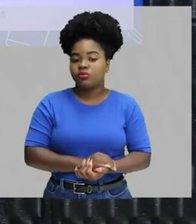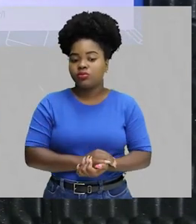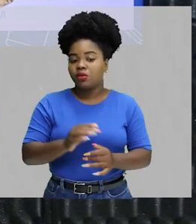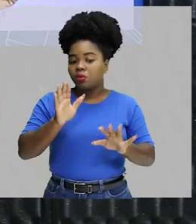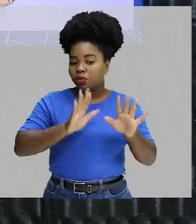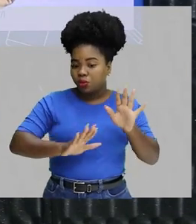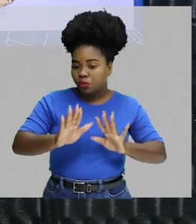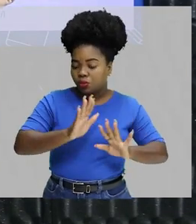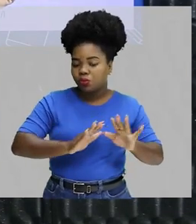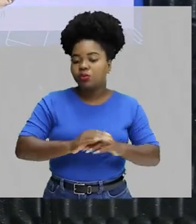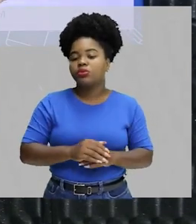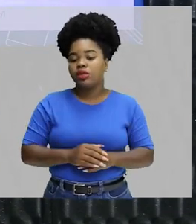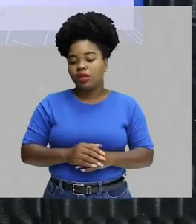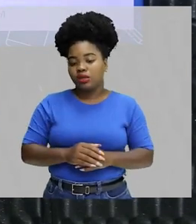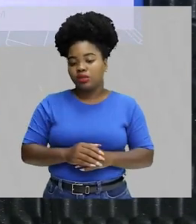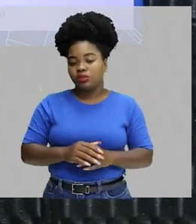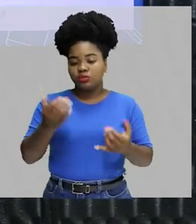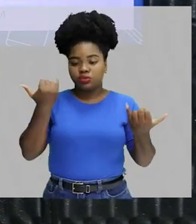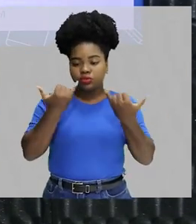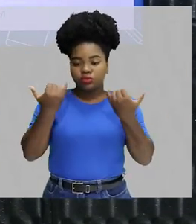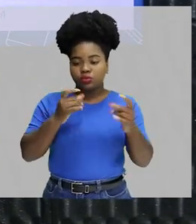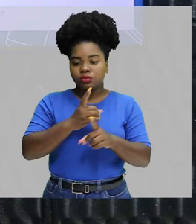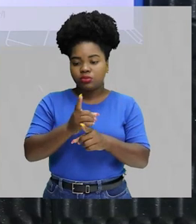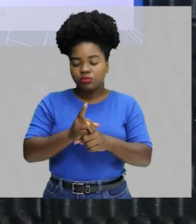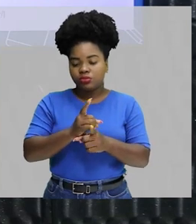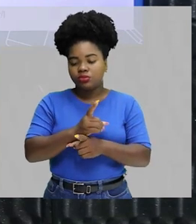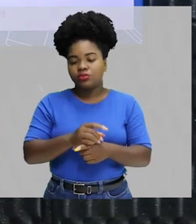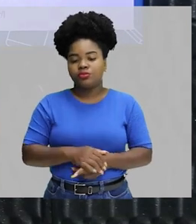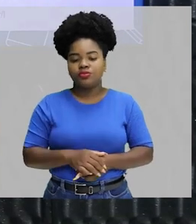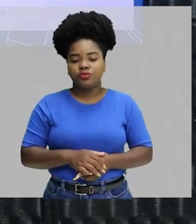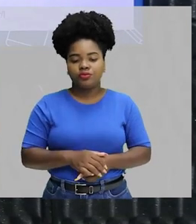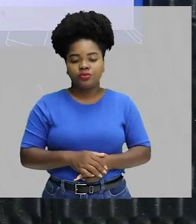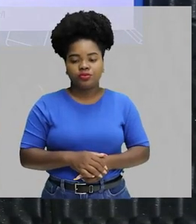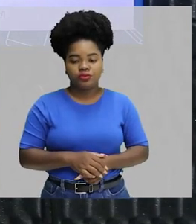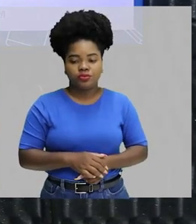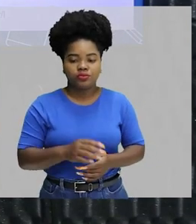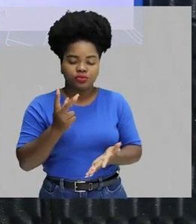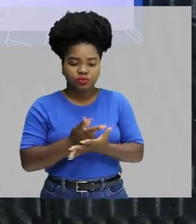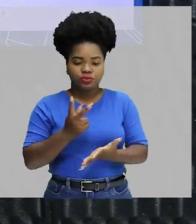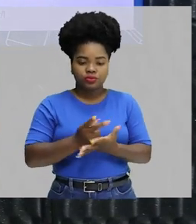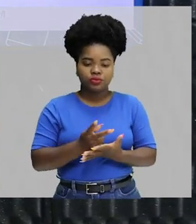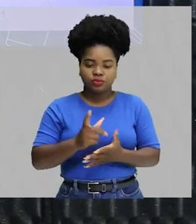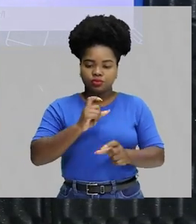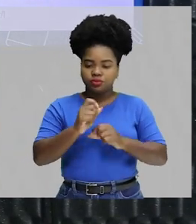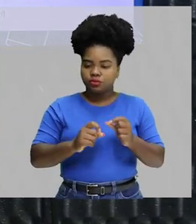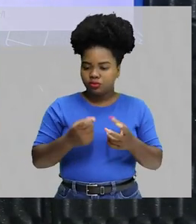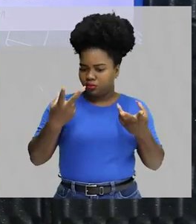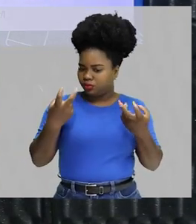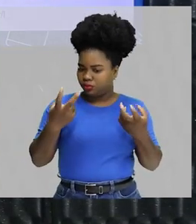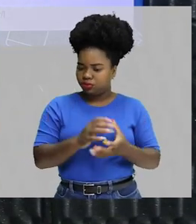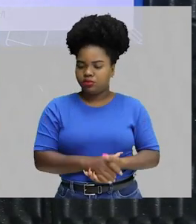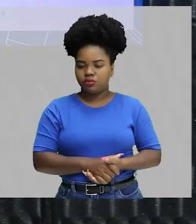com o fake tome cuidado com os boatos certifi eh vejam se